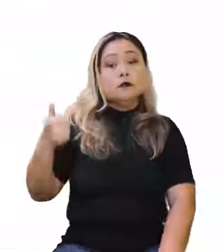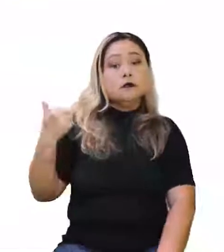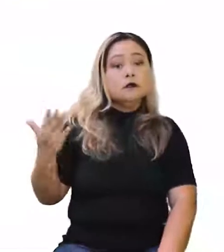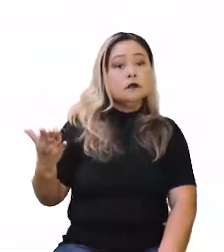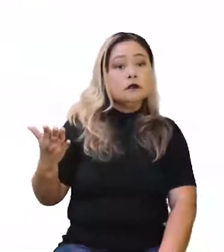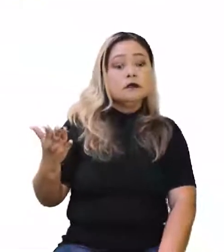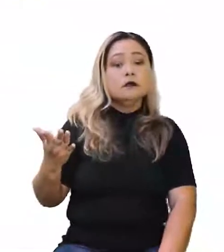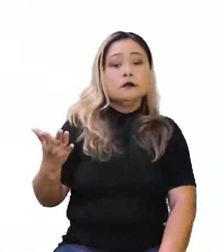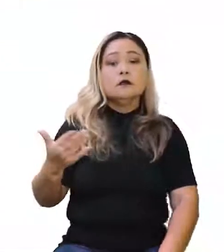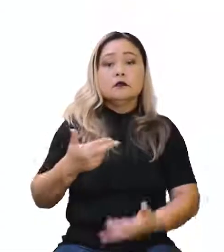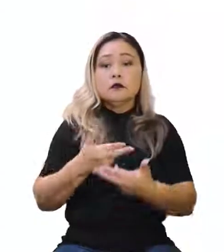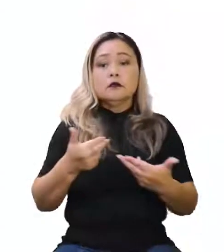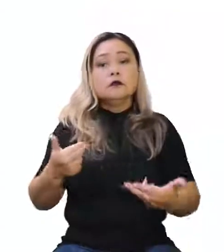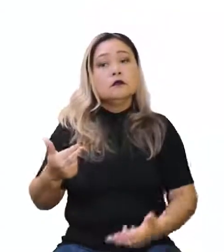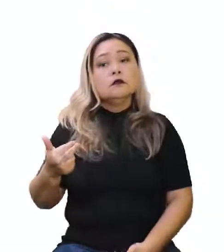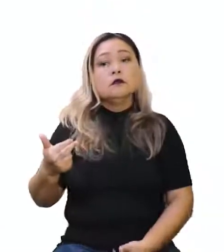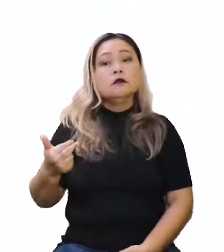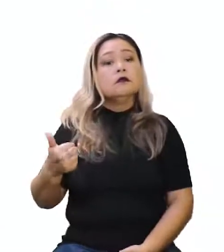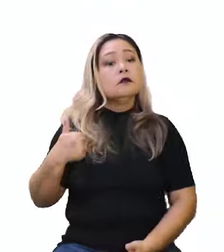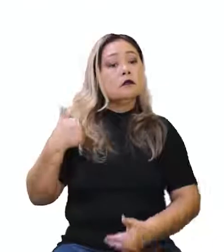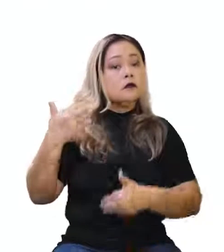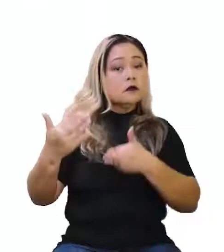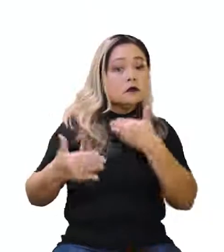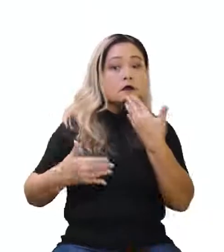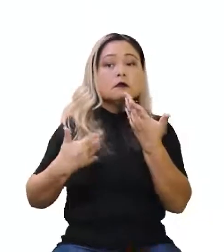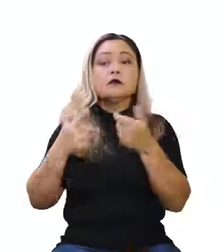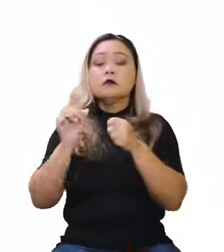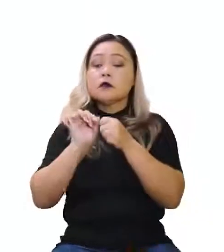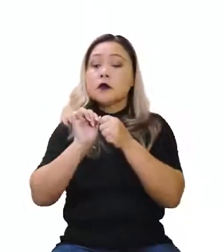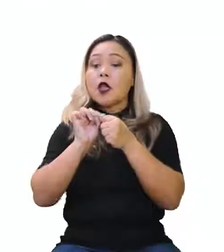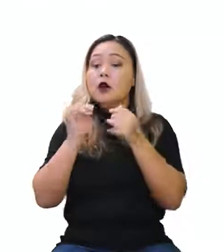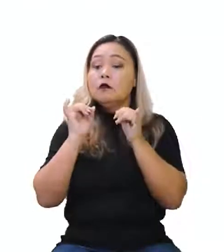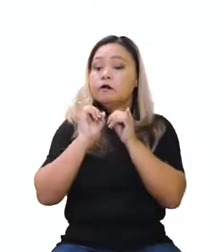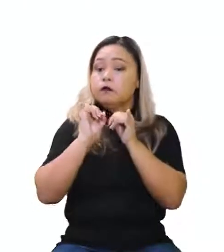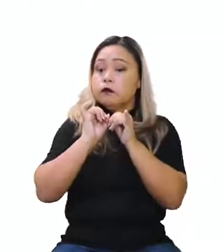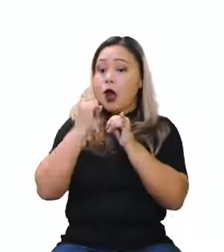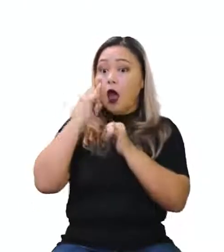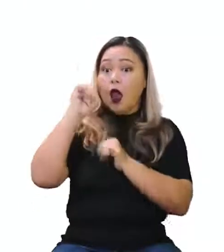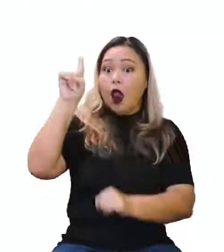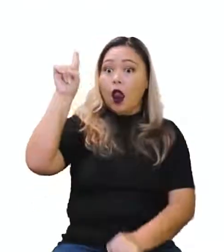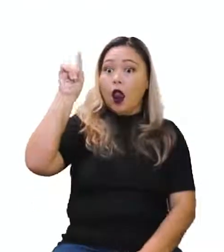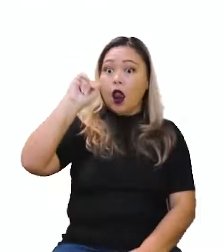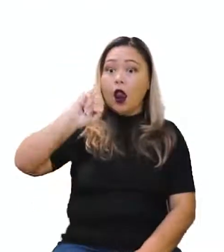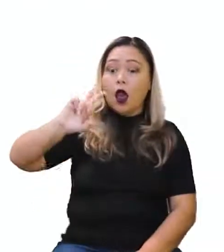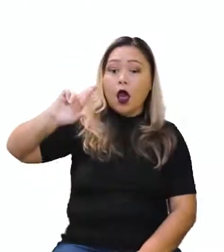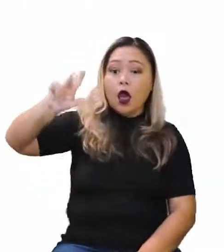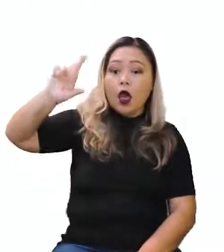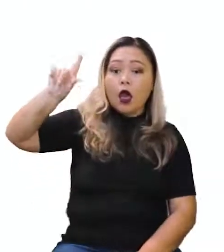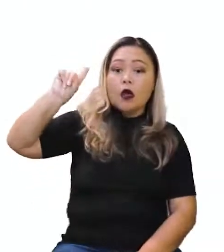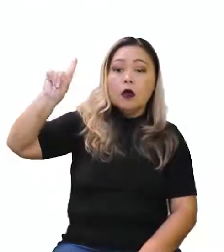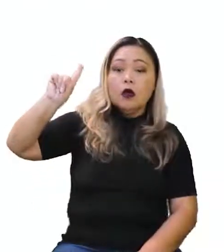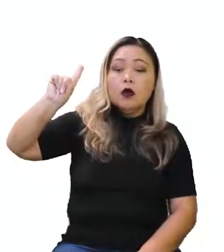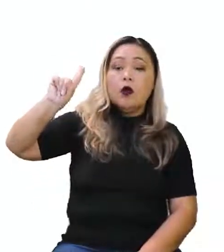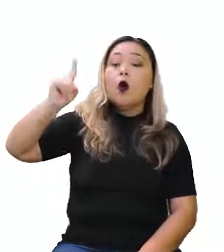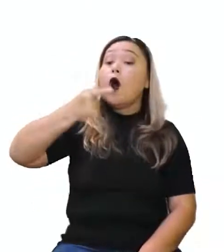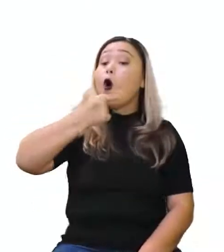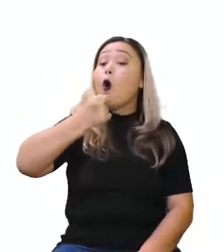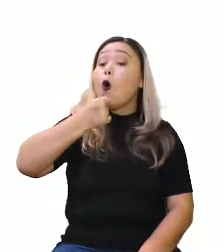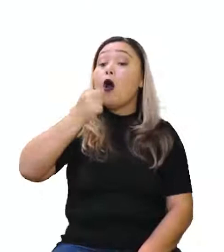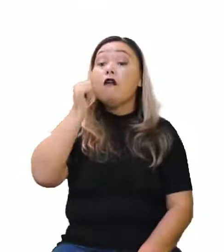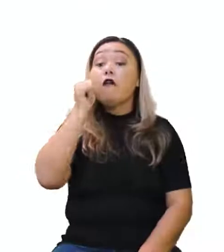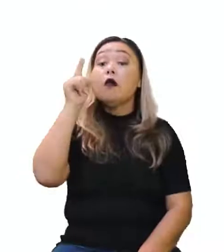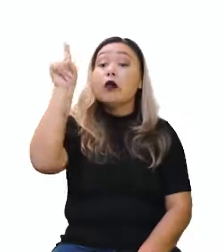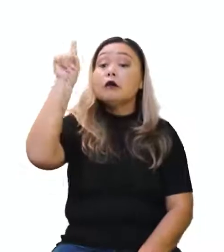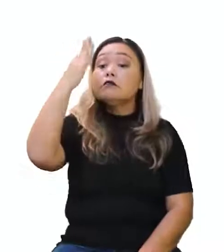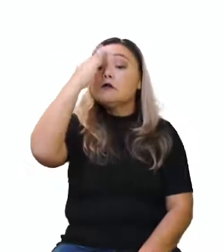Vamos lá, porque ainda tem bastante slide. Durante a época de acasalamento, ó, tá bem nítido aí, nesta imagem, quem é o macho e